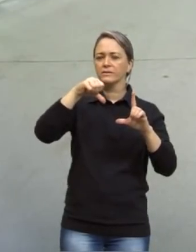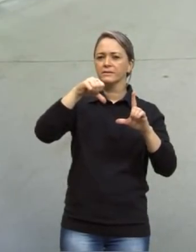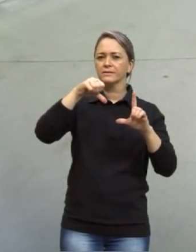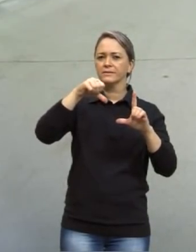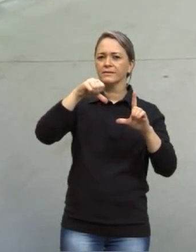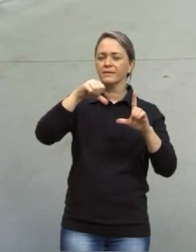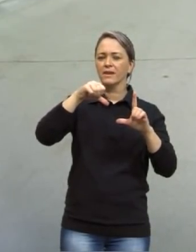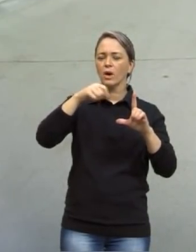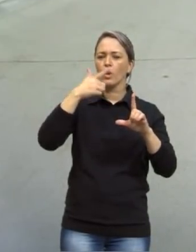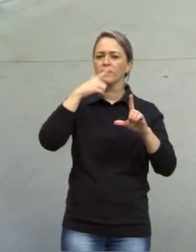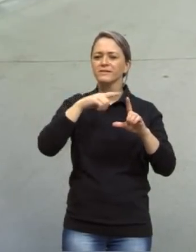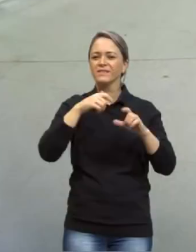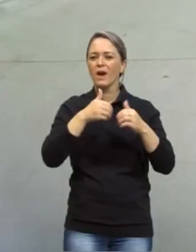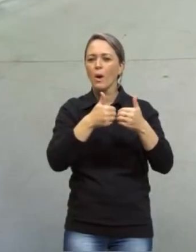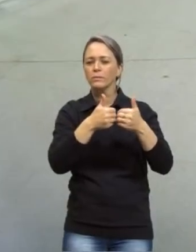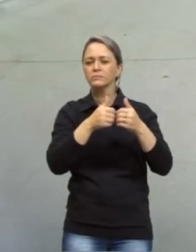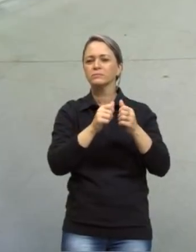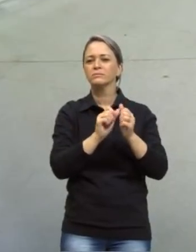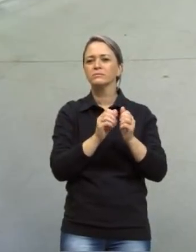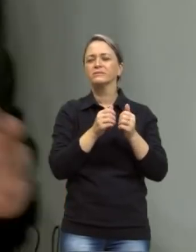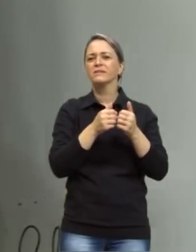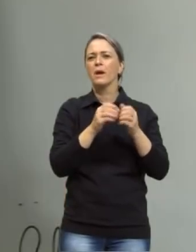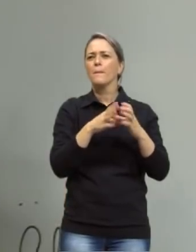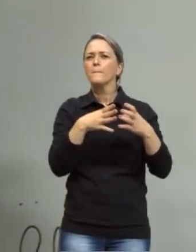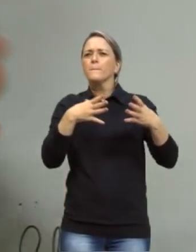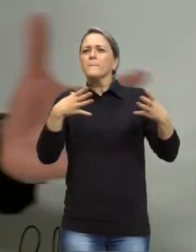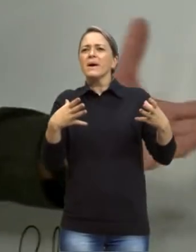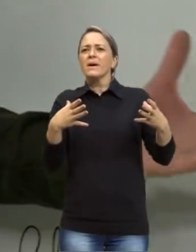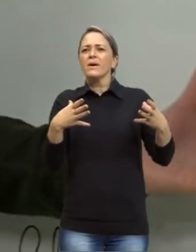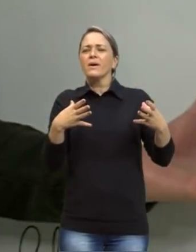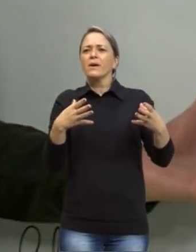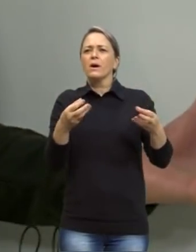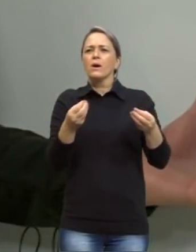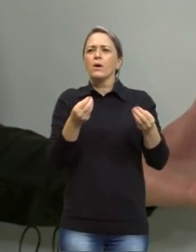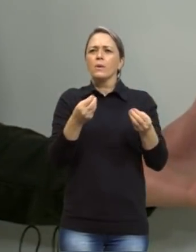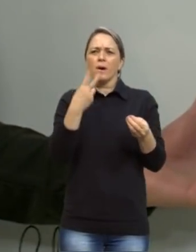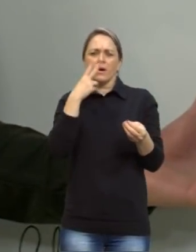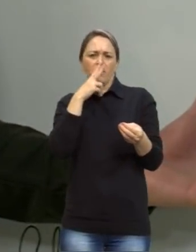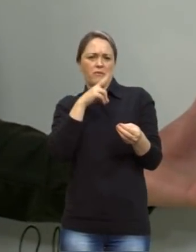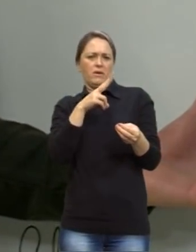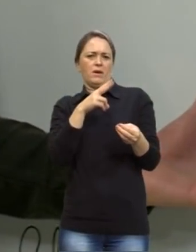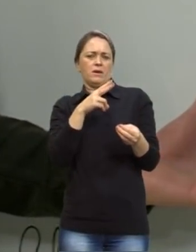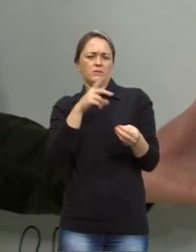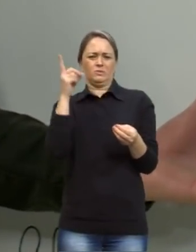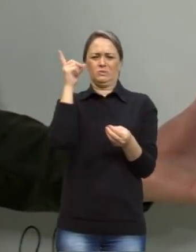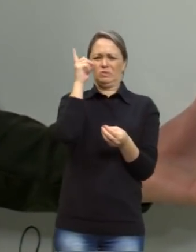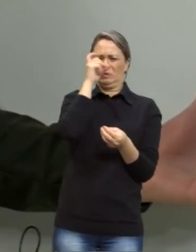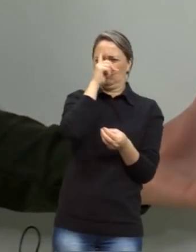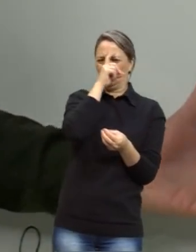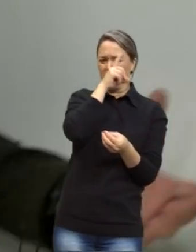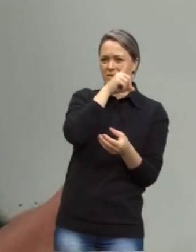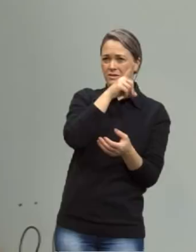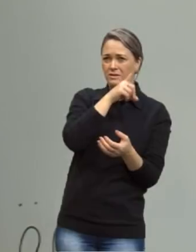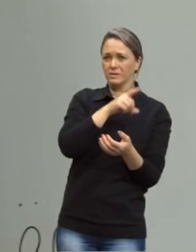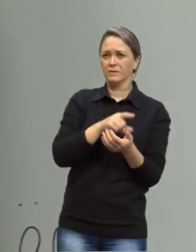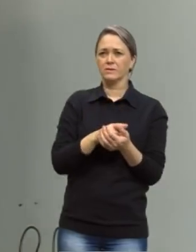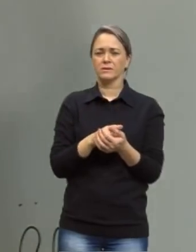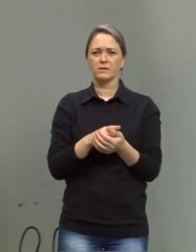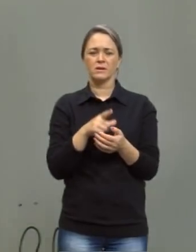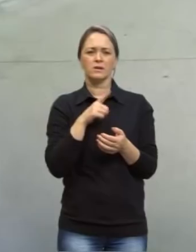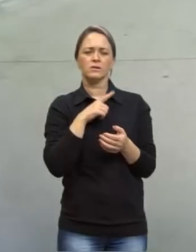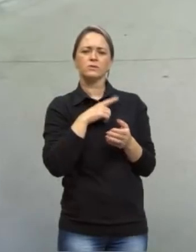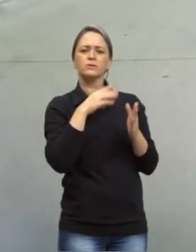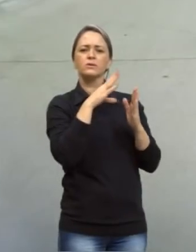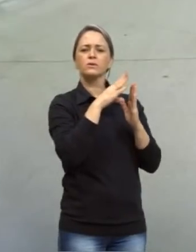olha como eu consegui aumentar o ângulo a professora mas é difícil de enxergar isso tá então olhem só eu